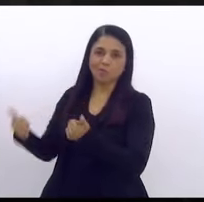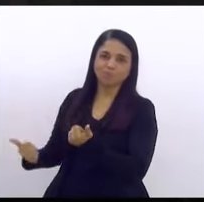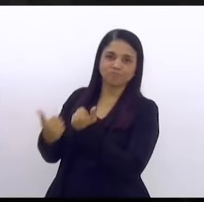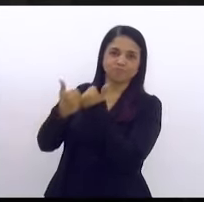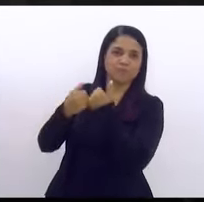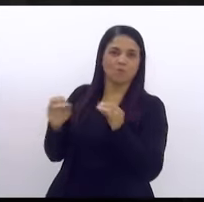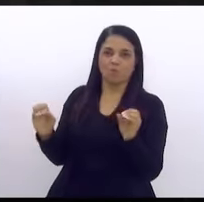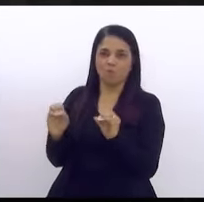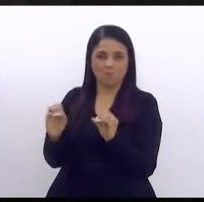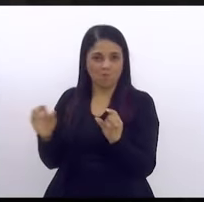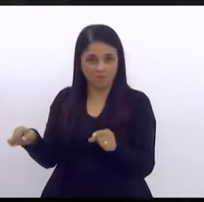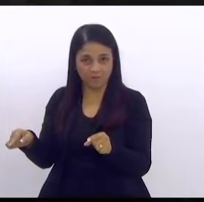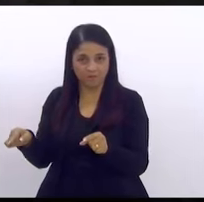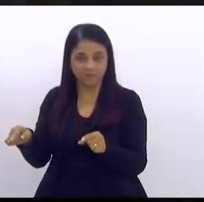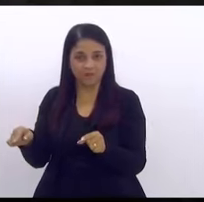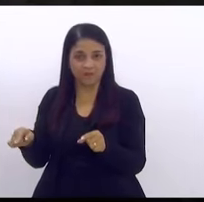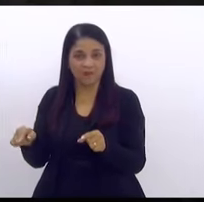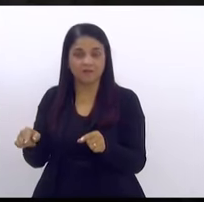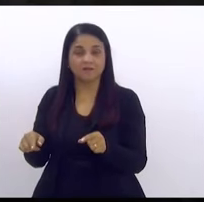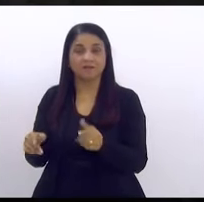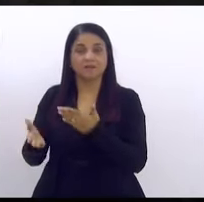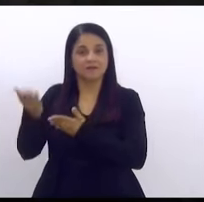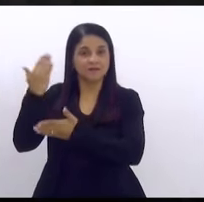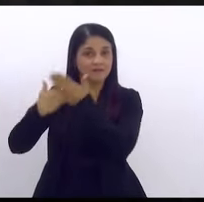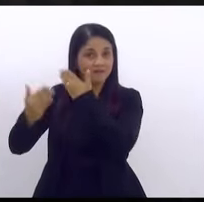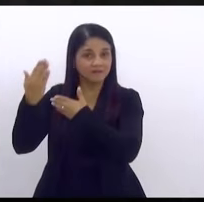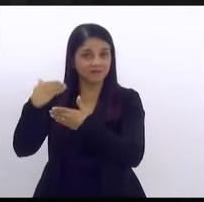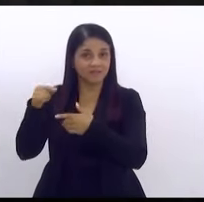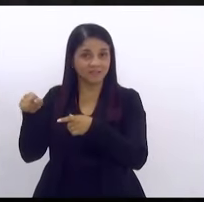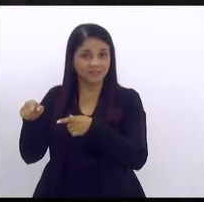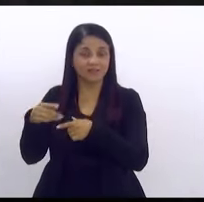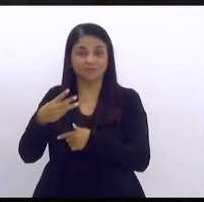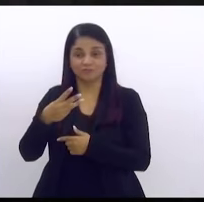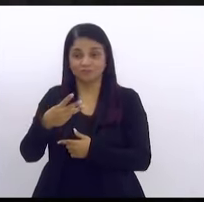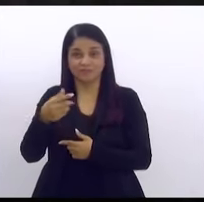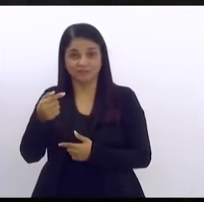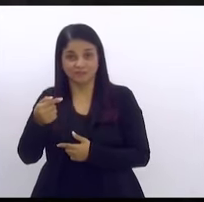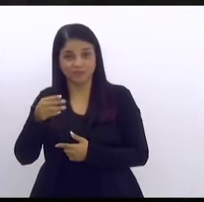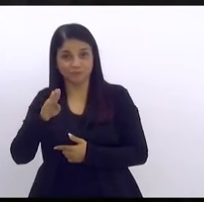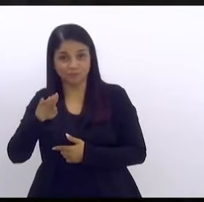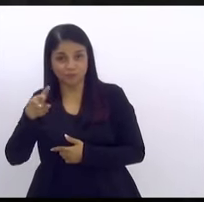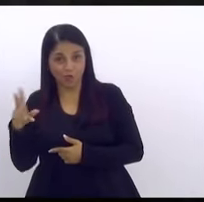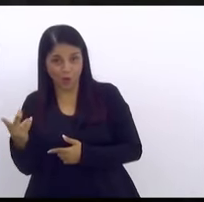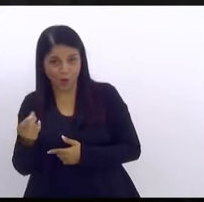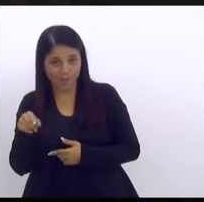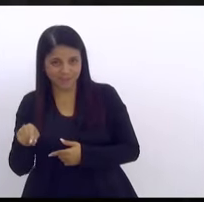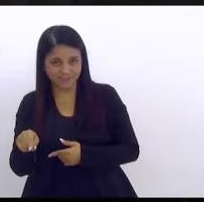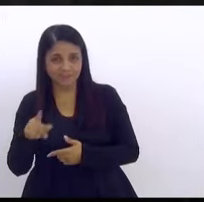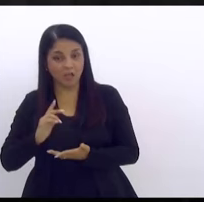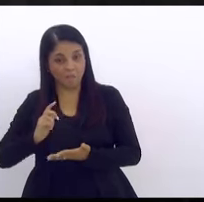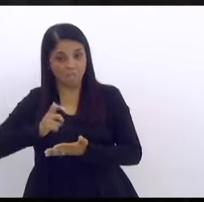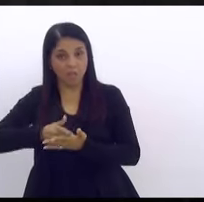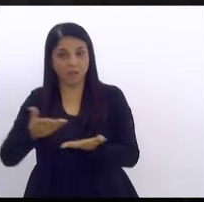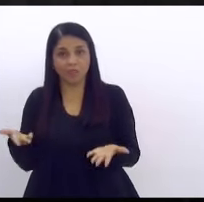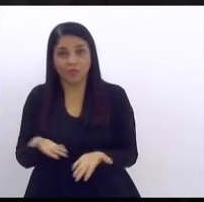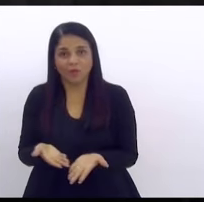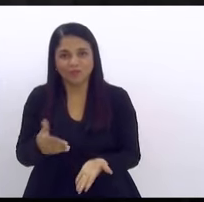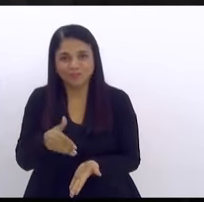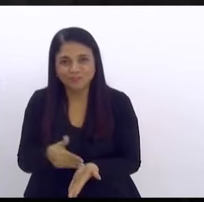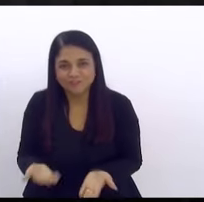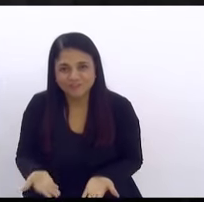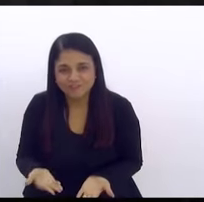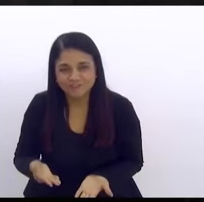deu naquelas famosas contas A e B está dentro dos 37 bilhões que a gente paga até hoje. Isso tinha que ter